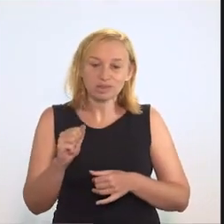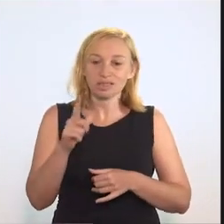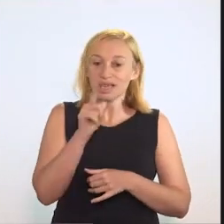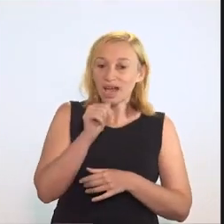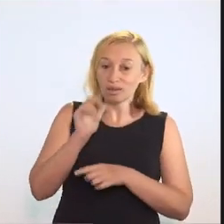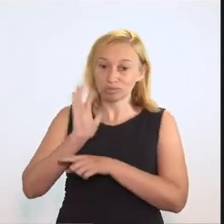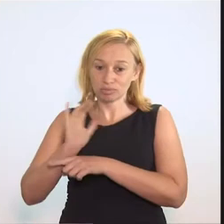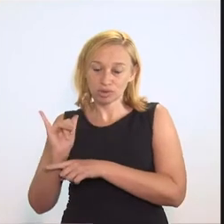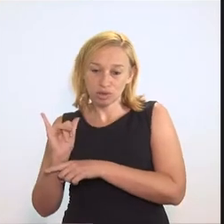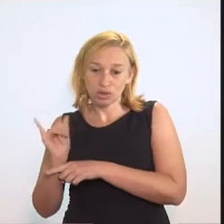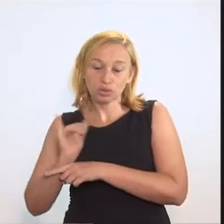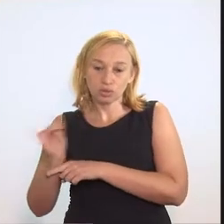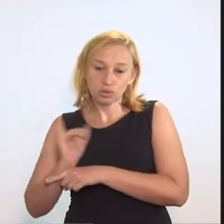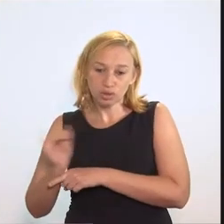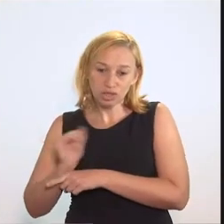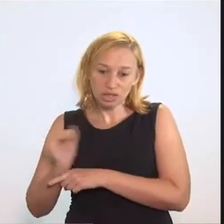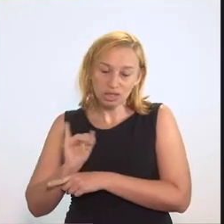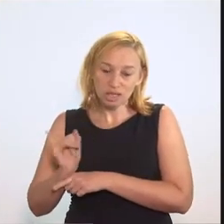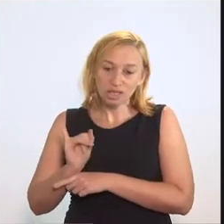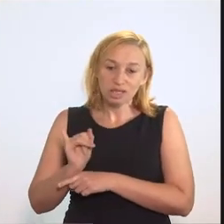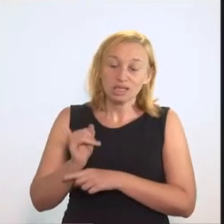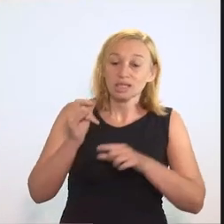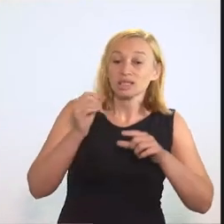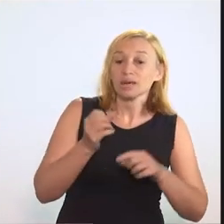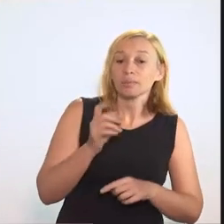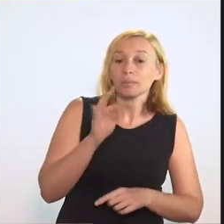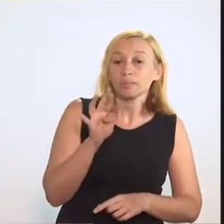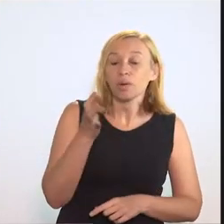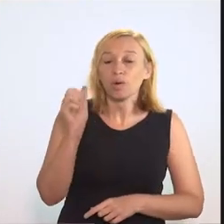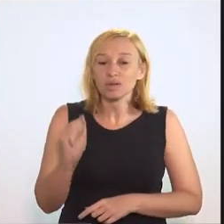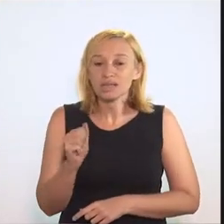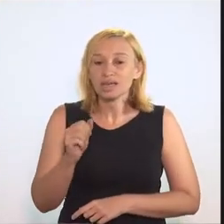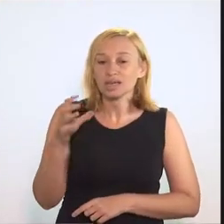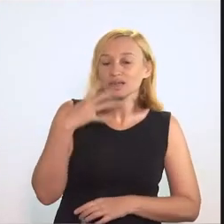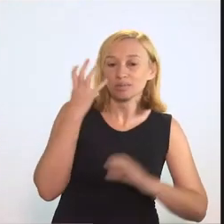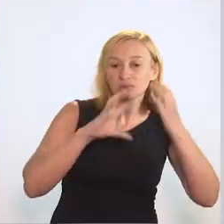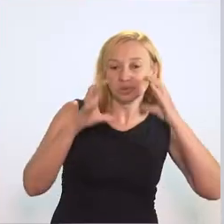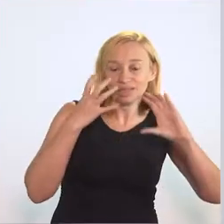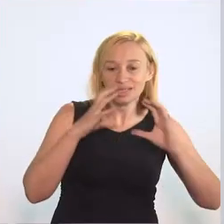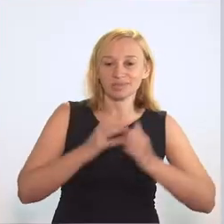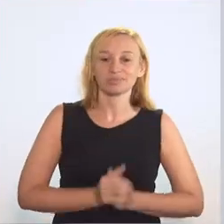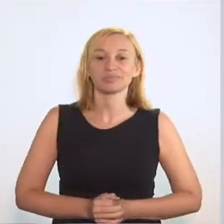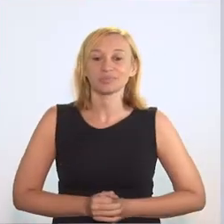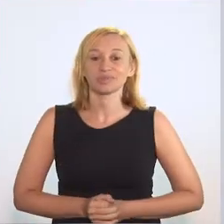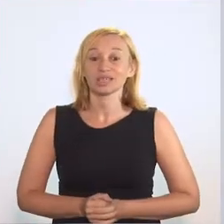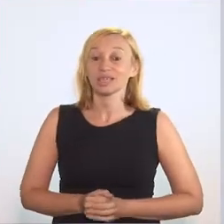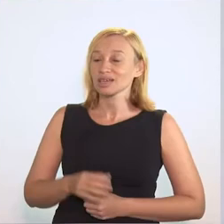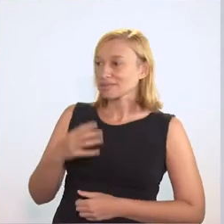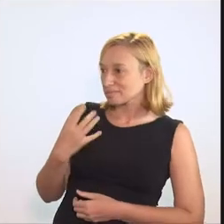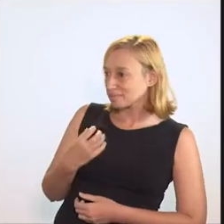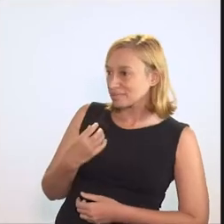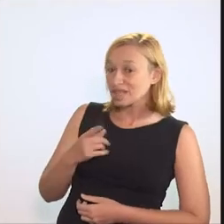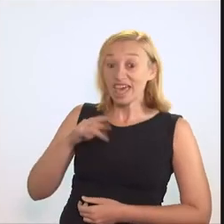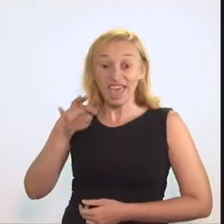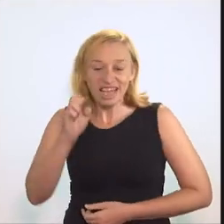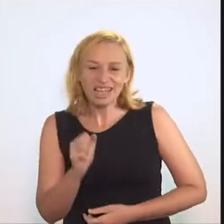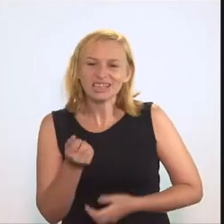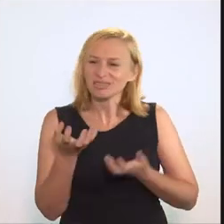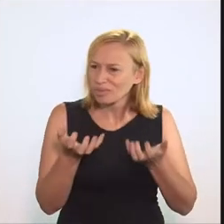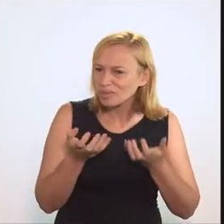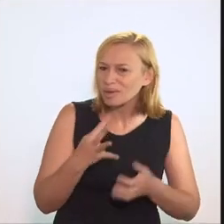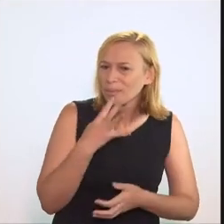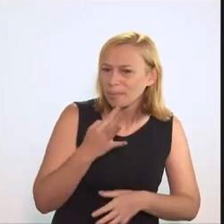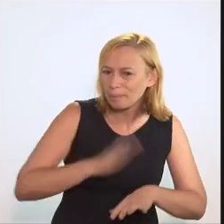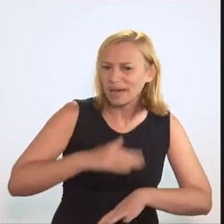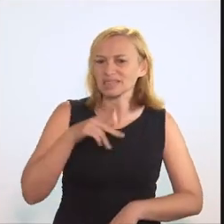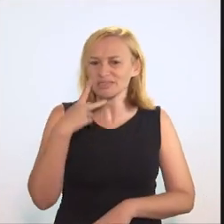Oficial no YouTube. Lá tem prosa, música e coisa boa. Maravilha. Érica. Se você quiser